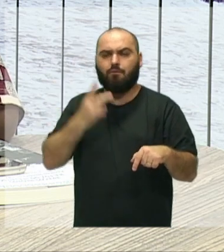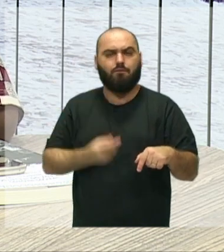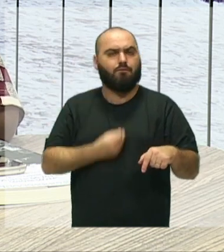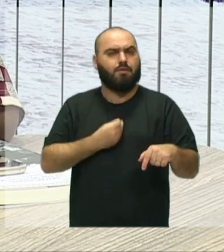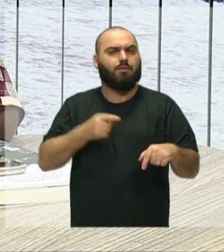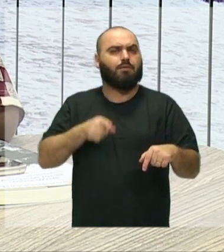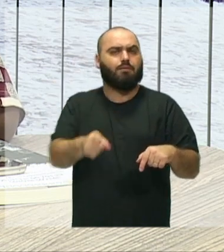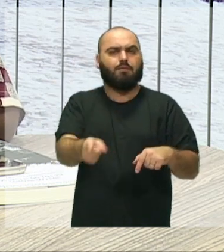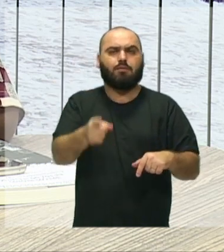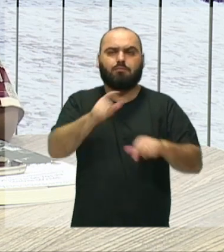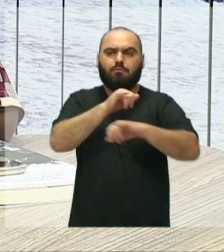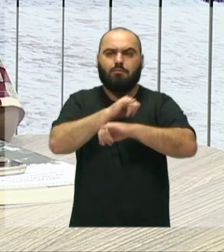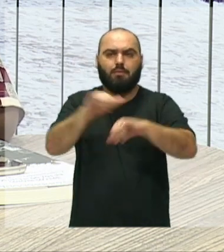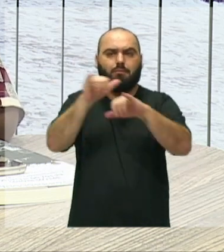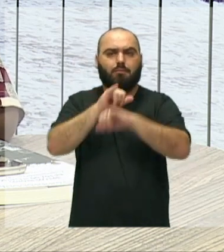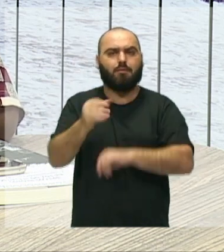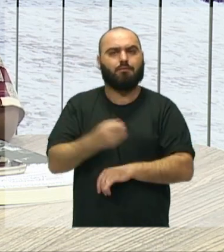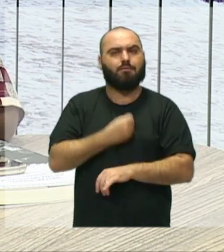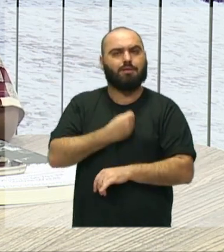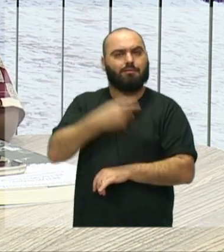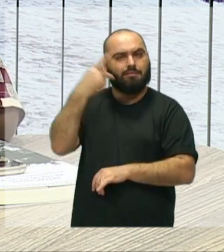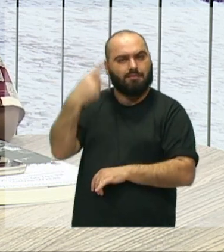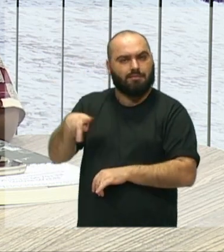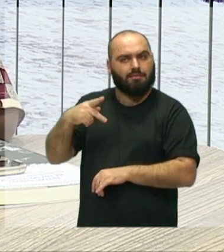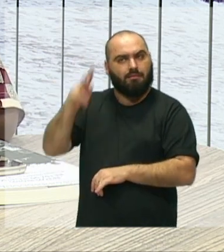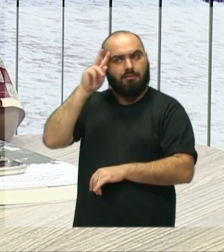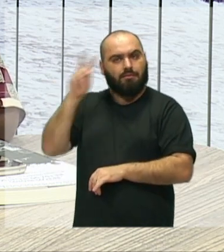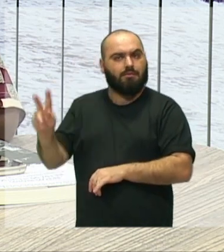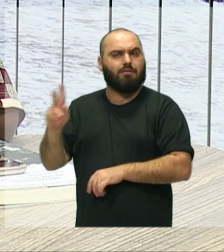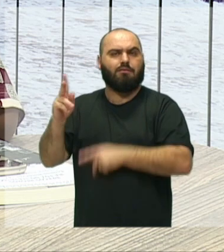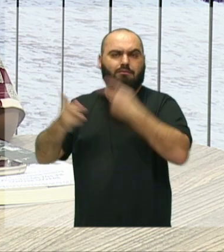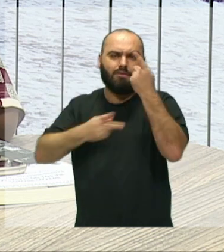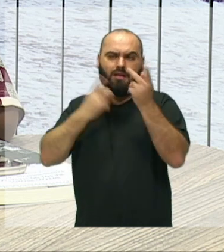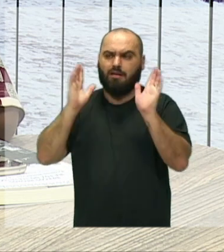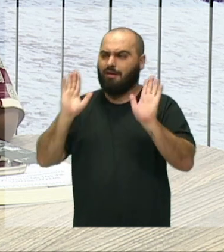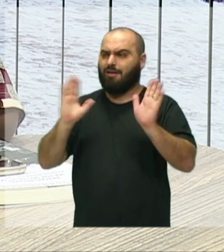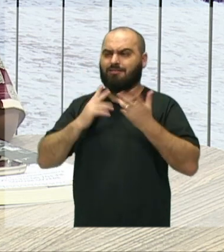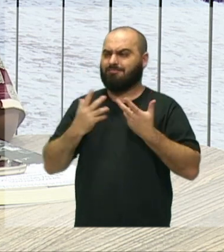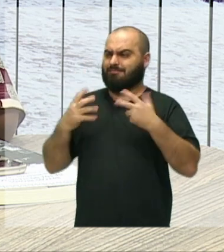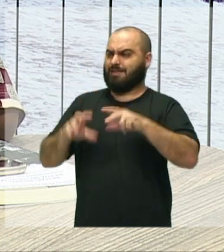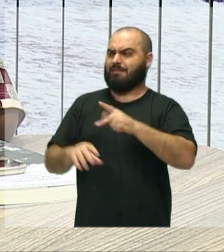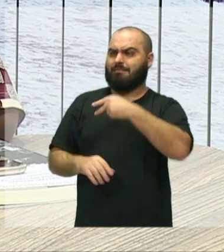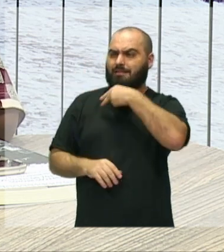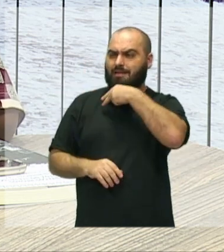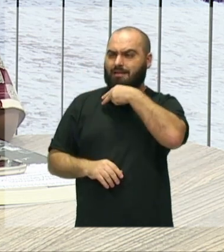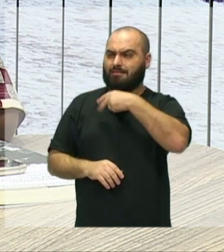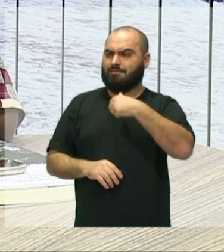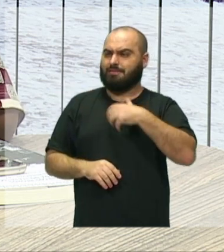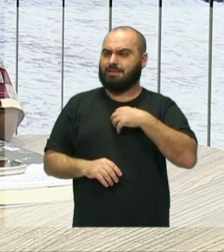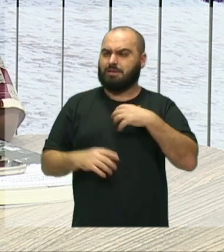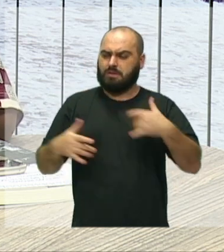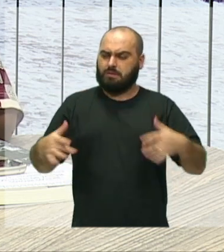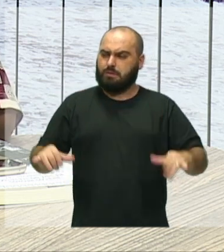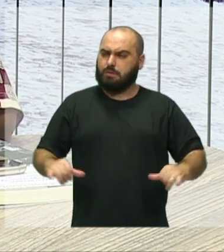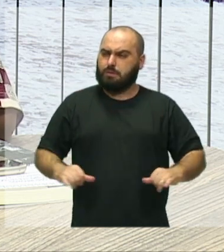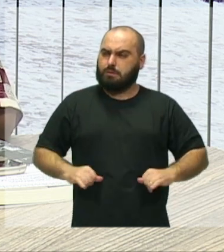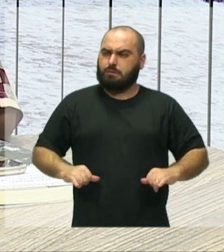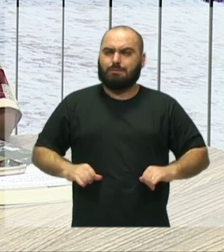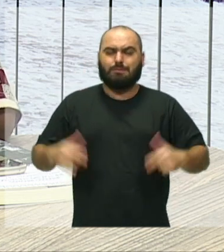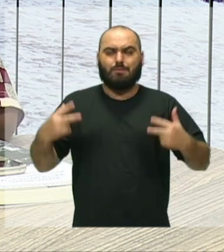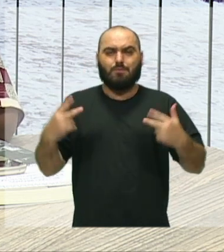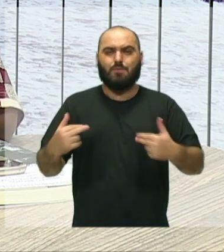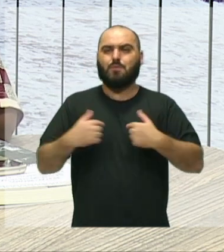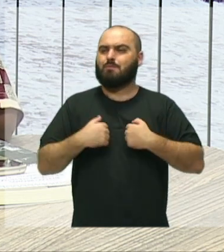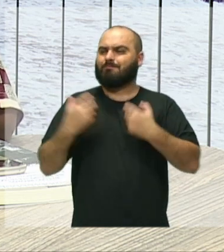vida dele, as dificuldades, e falou, eu não quero que os meus netos passem por aquilo que eu passei. Então o nome está